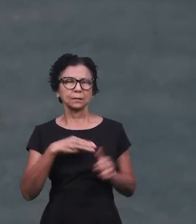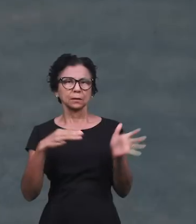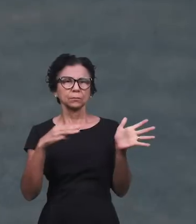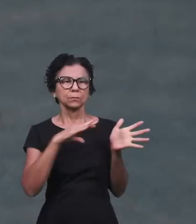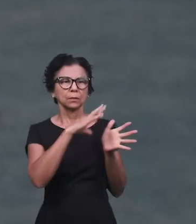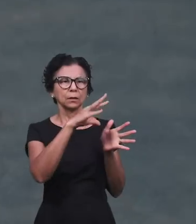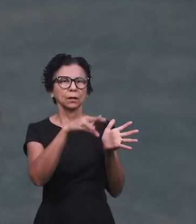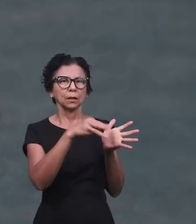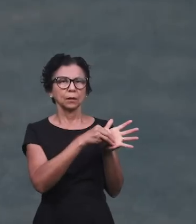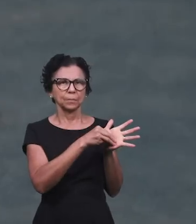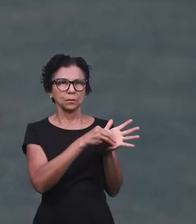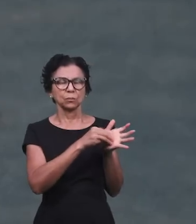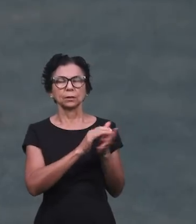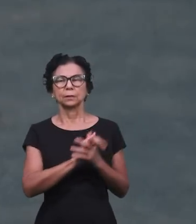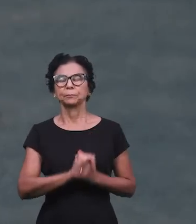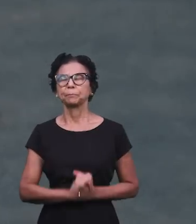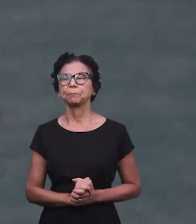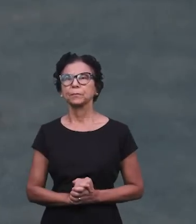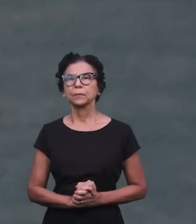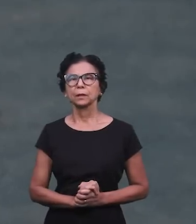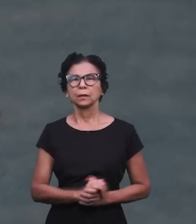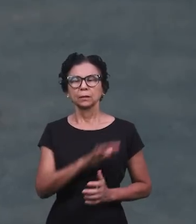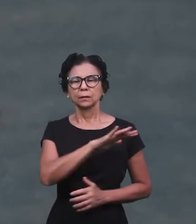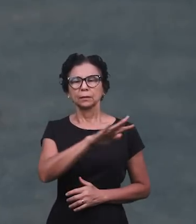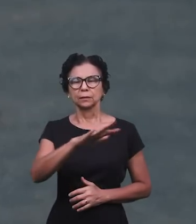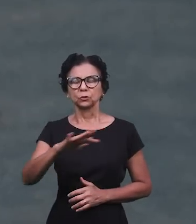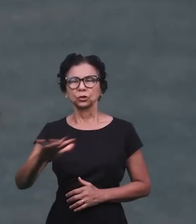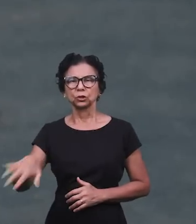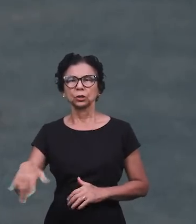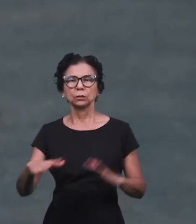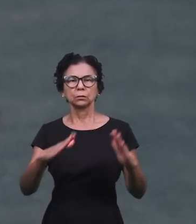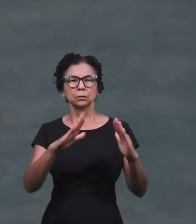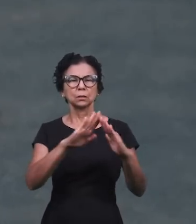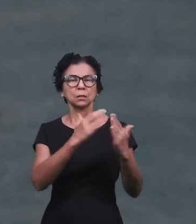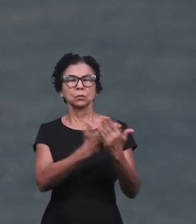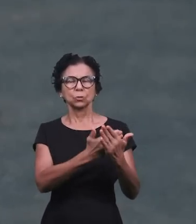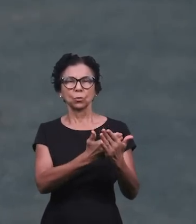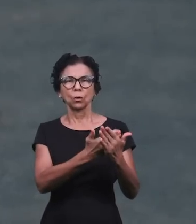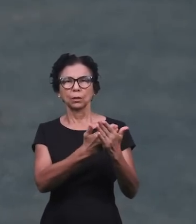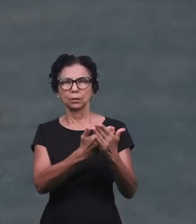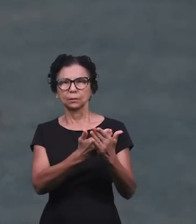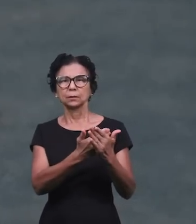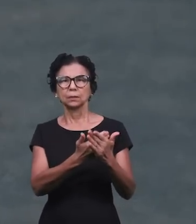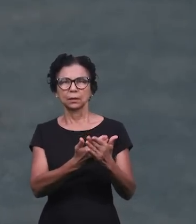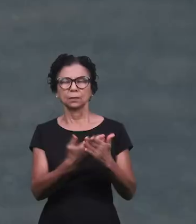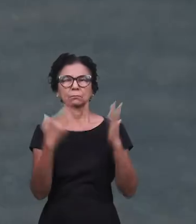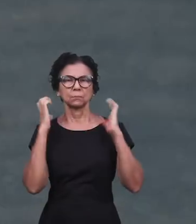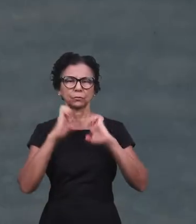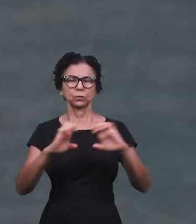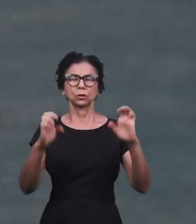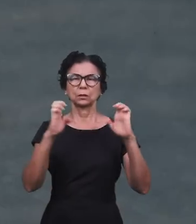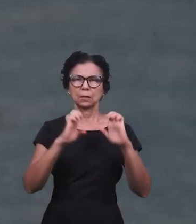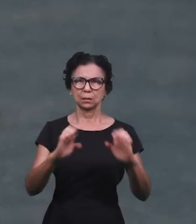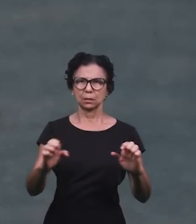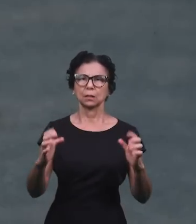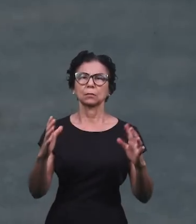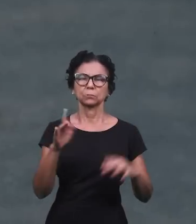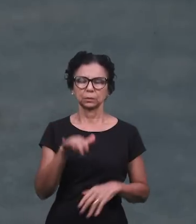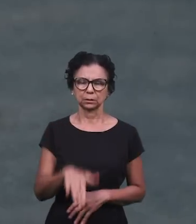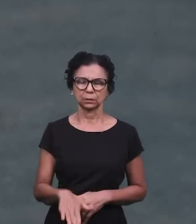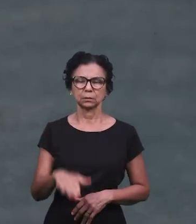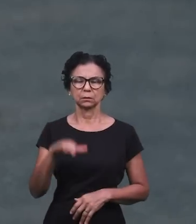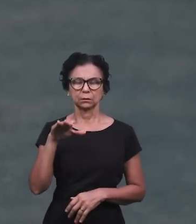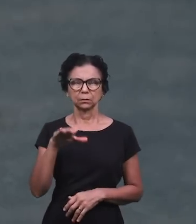Há muitas escolas naquela região, e nós fazemos um trabalho nas escolas de evangelização com crianças,